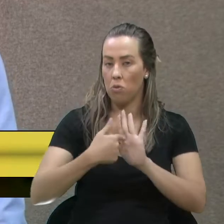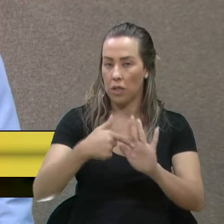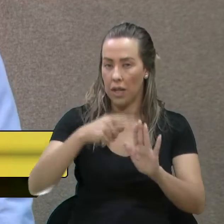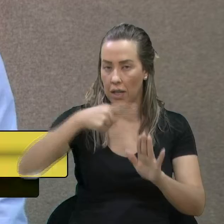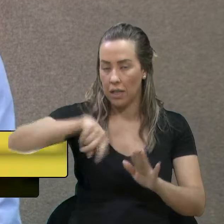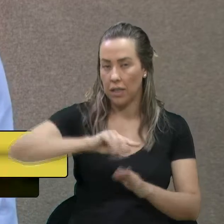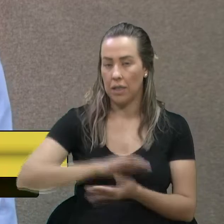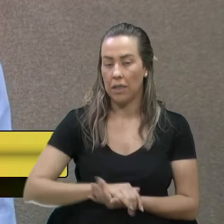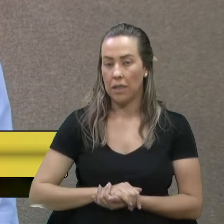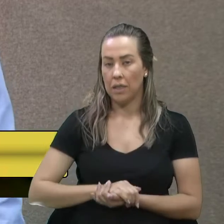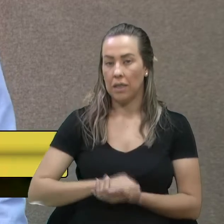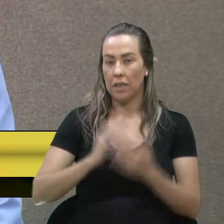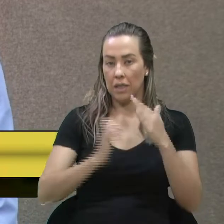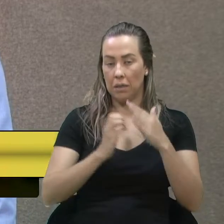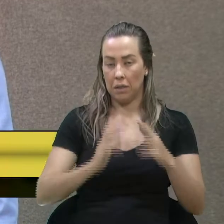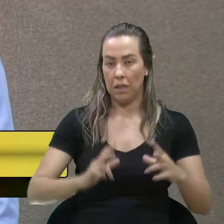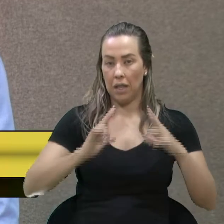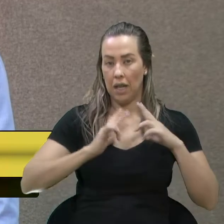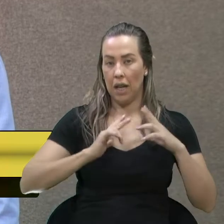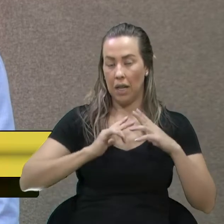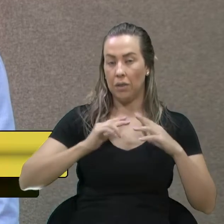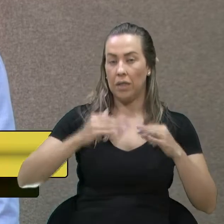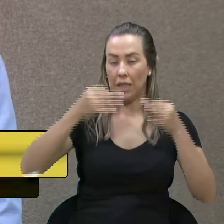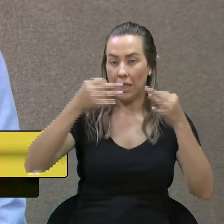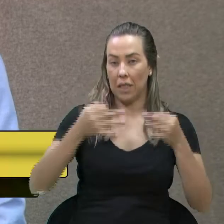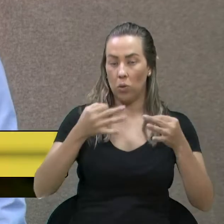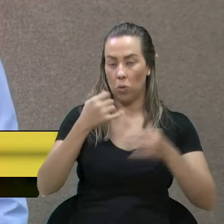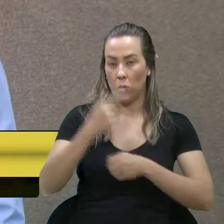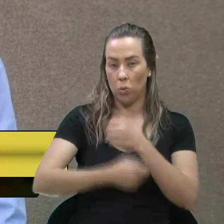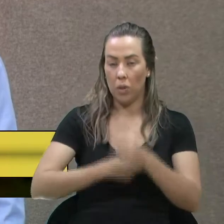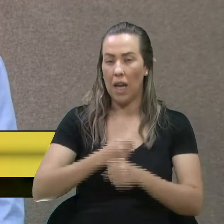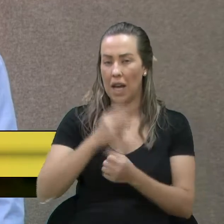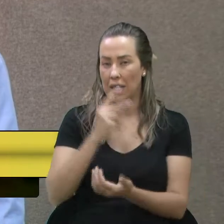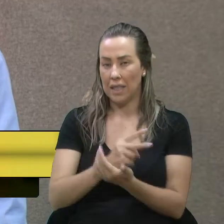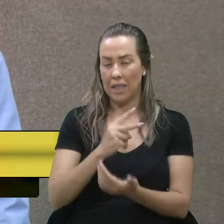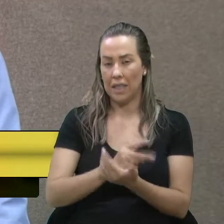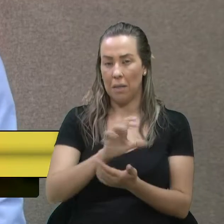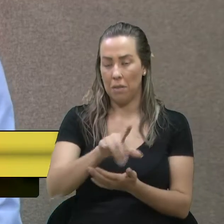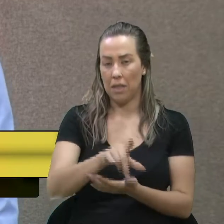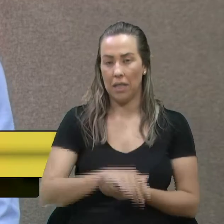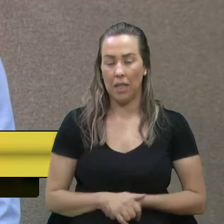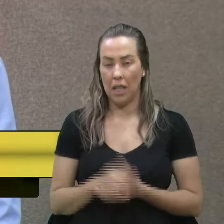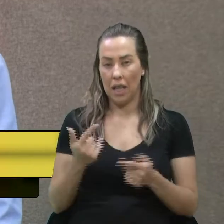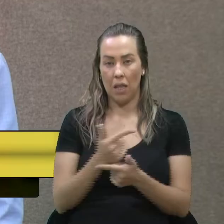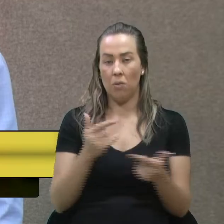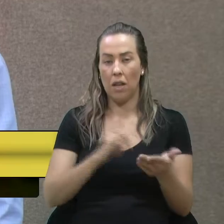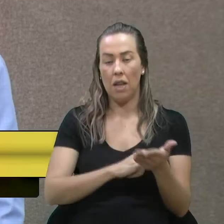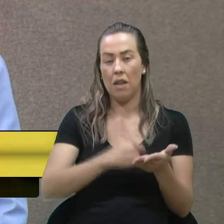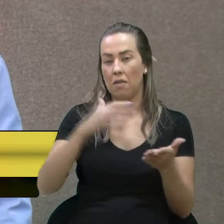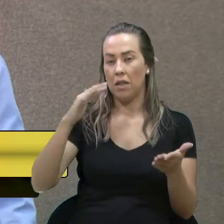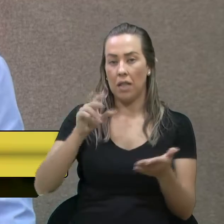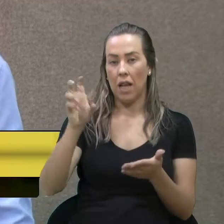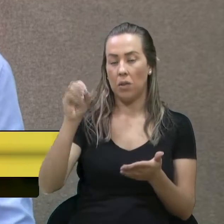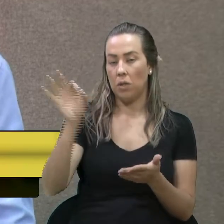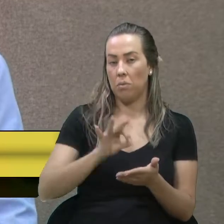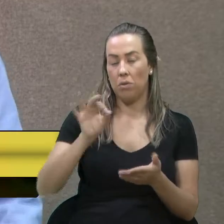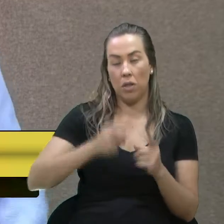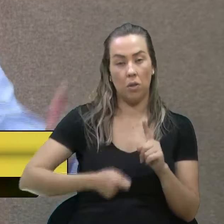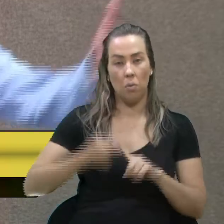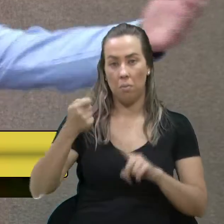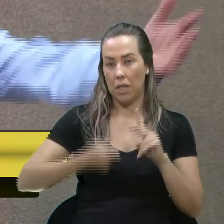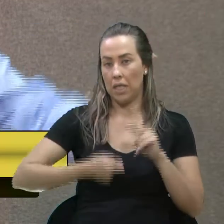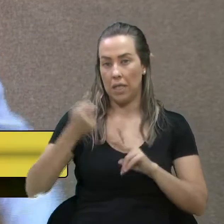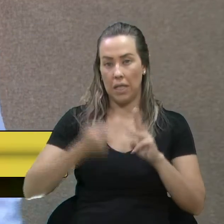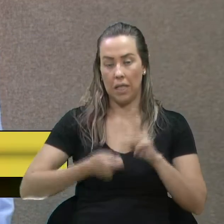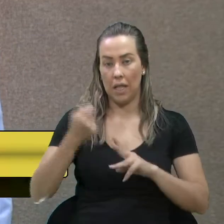Na iniciativa privada, o reajuste é anual. É sempre assim. Não existe inflação de 50% ao mês, como